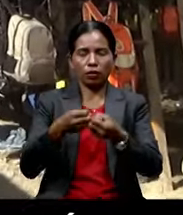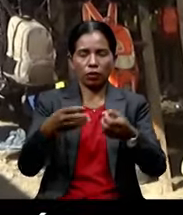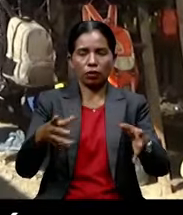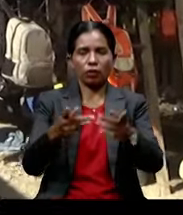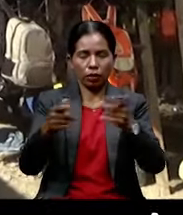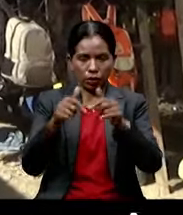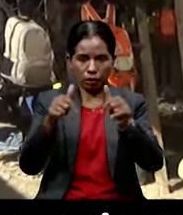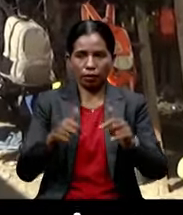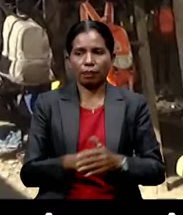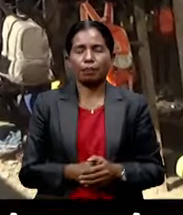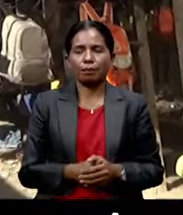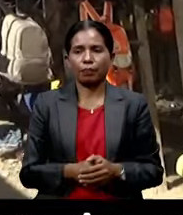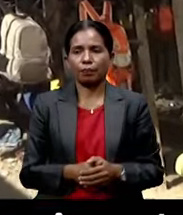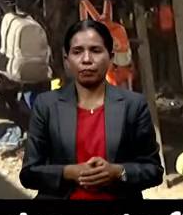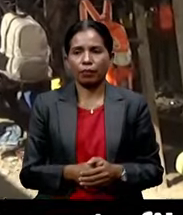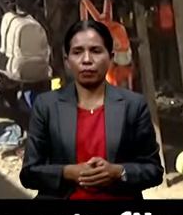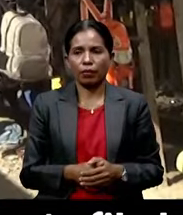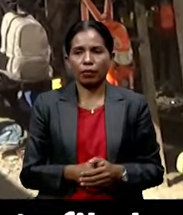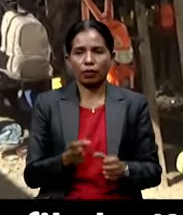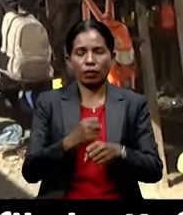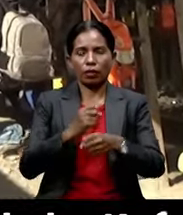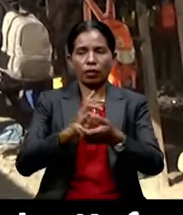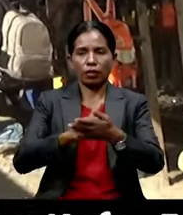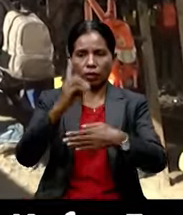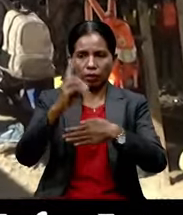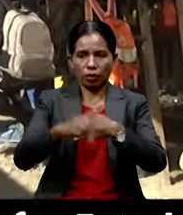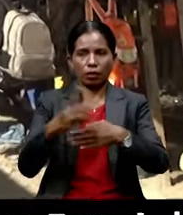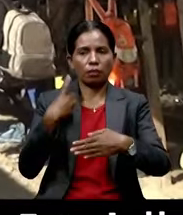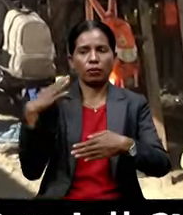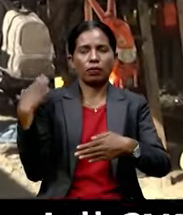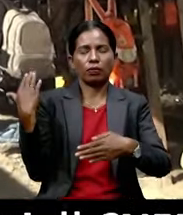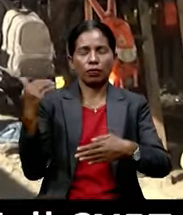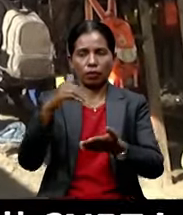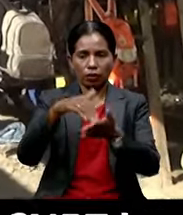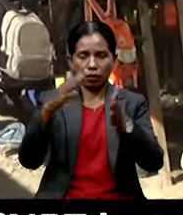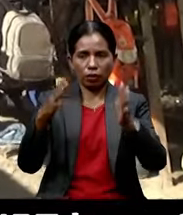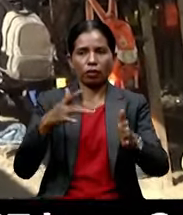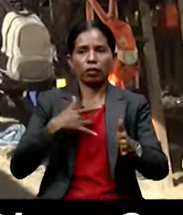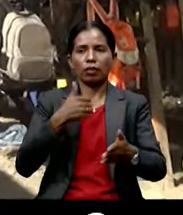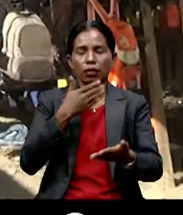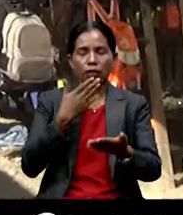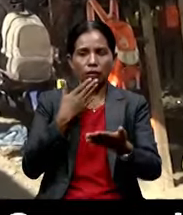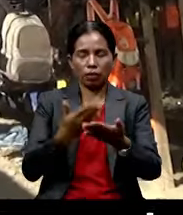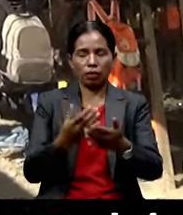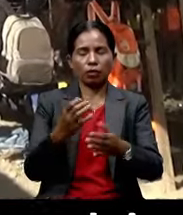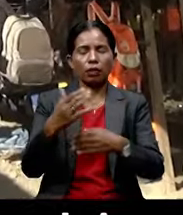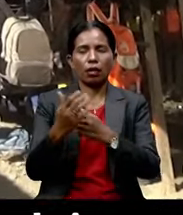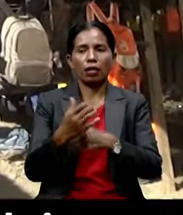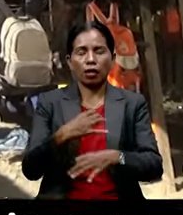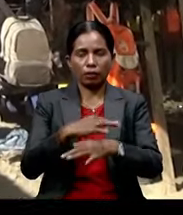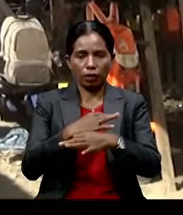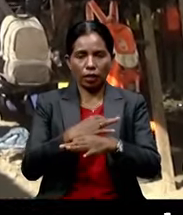ne. Ini atu halu desenvolvimento ba ami jovem ka estudante senti dia ba ami tamani atu hadina sam